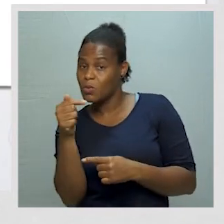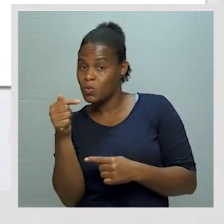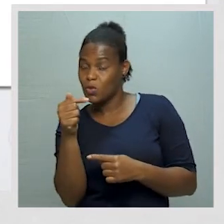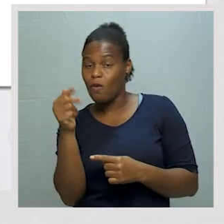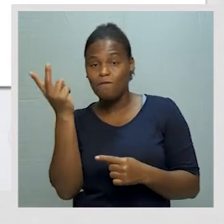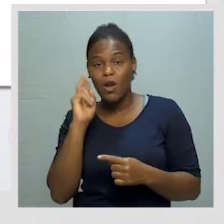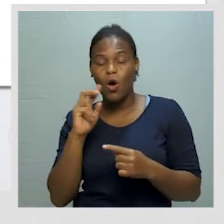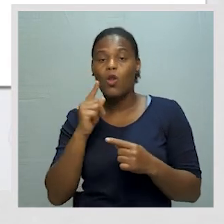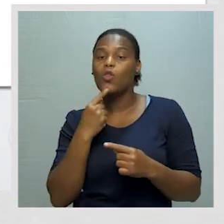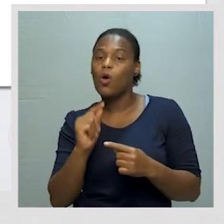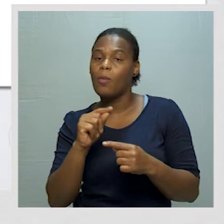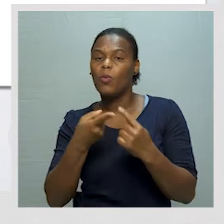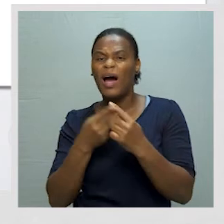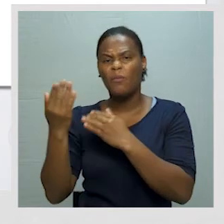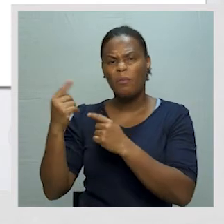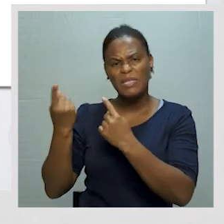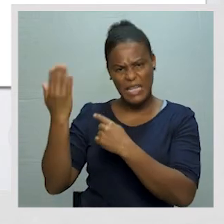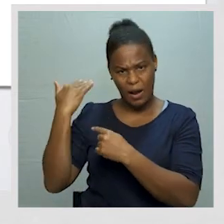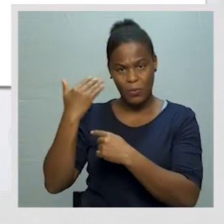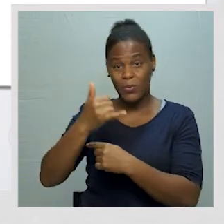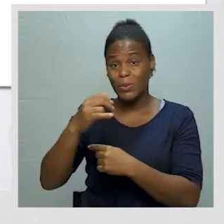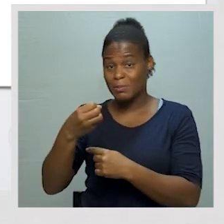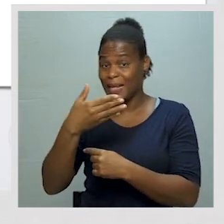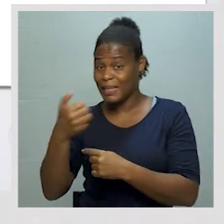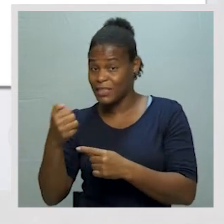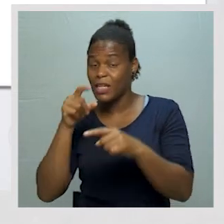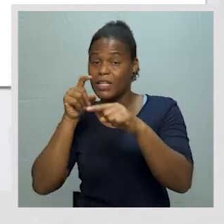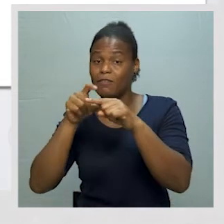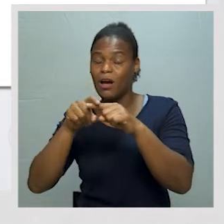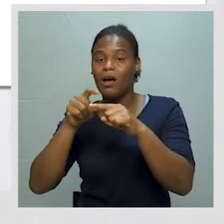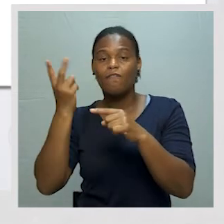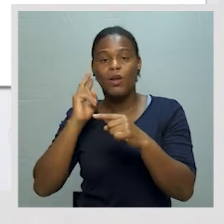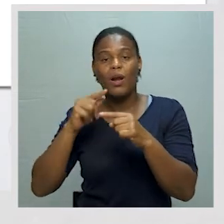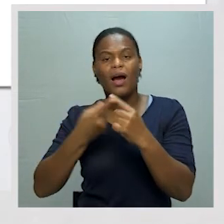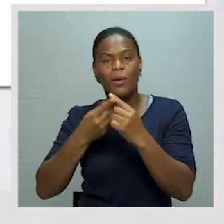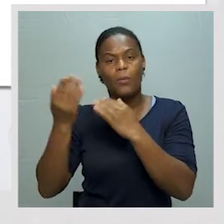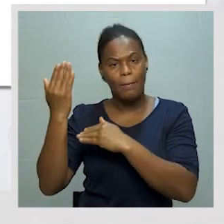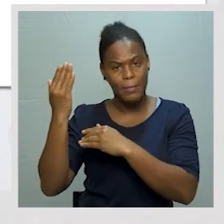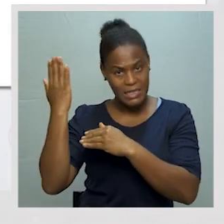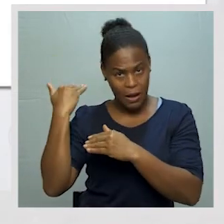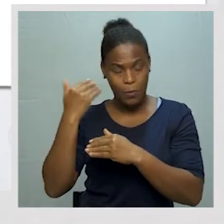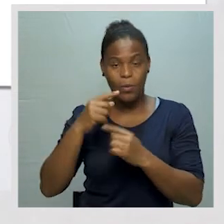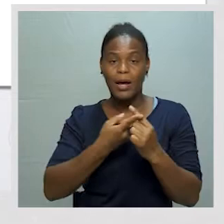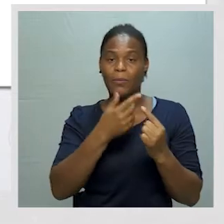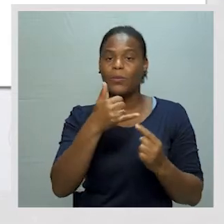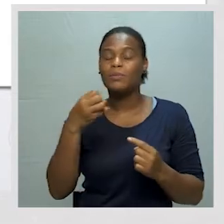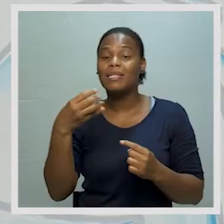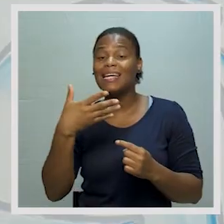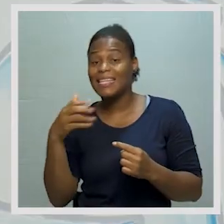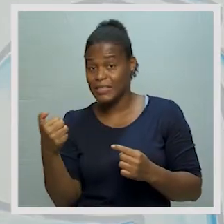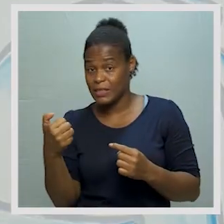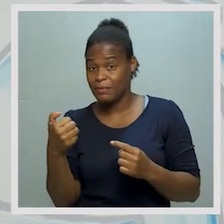valor nominal do ano anterior, que é 2015, e dividir pelo valor do ano anterior, que é 2015. Vamos substituir